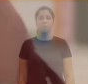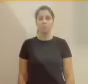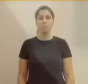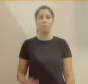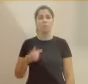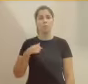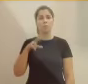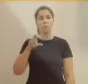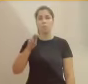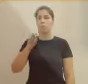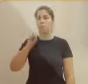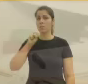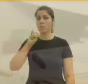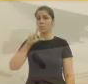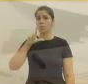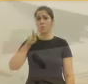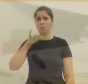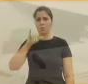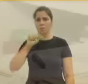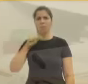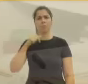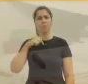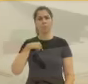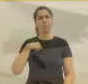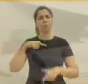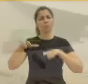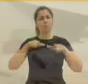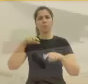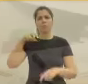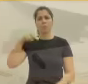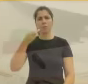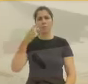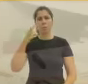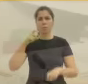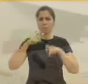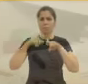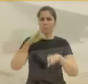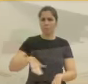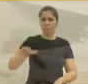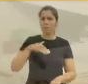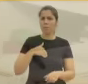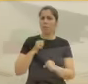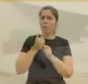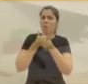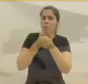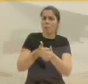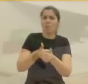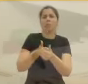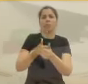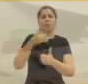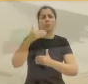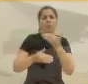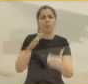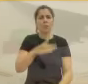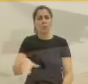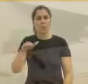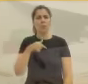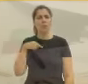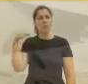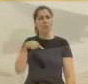Eu sou Silvia Miranda, eu faço neuropediatria e eu acompanho muito o desenvolvimento das crianças e eu